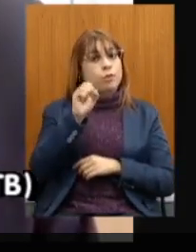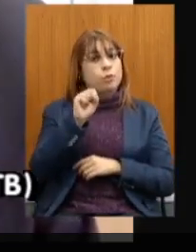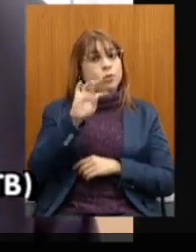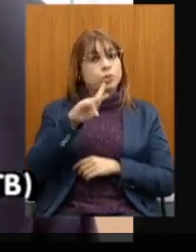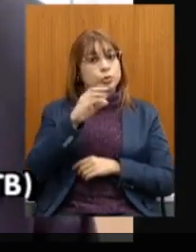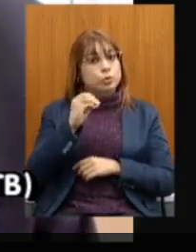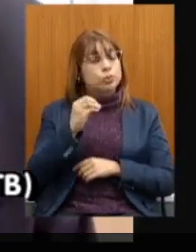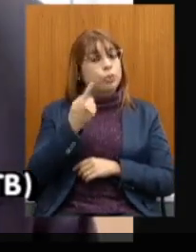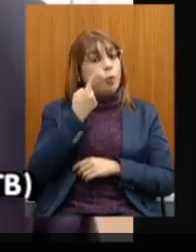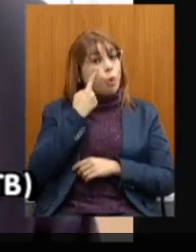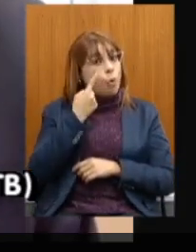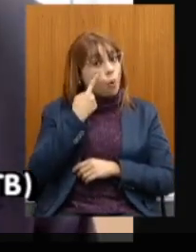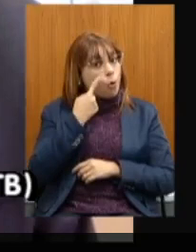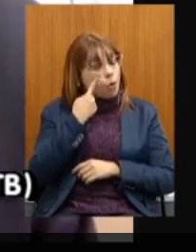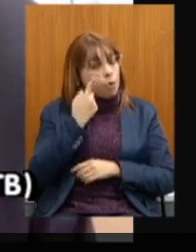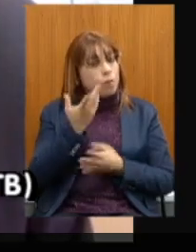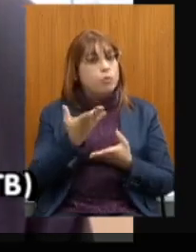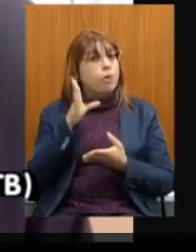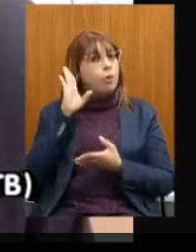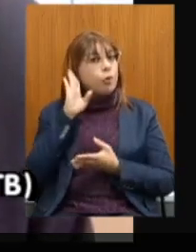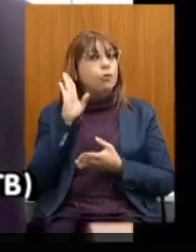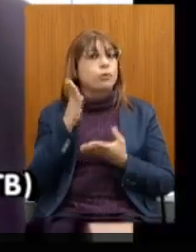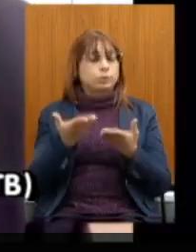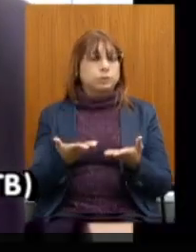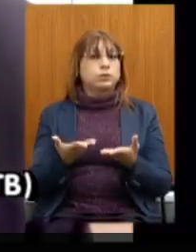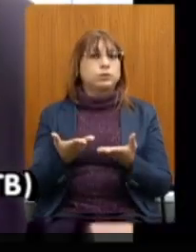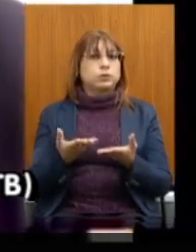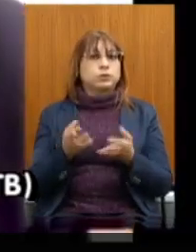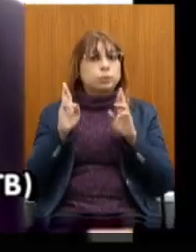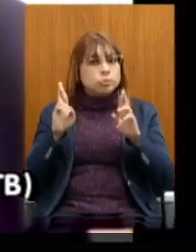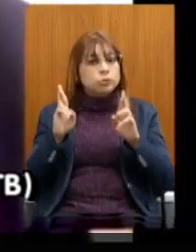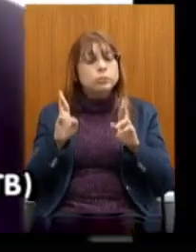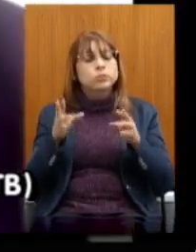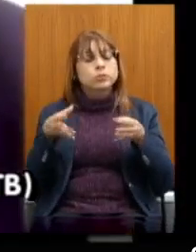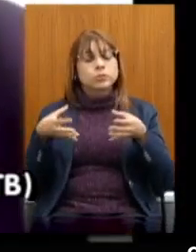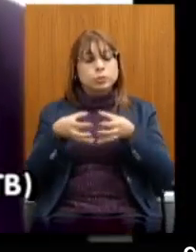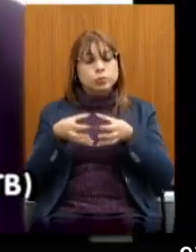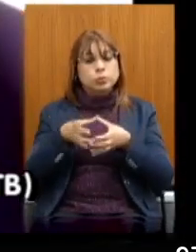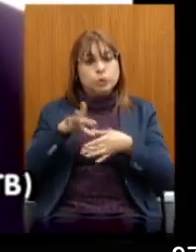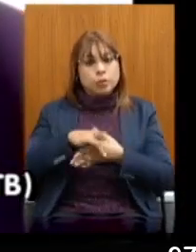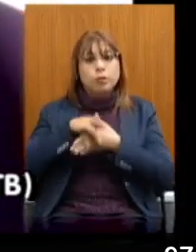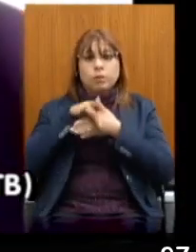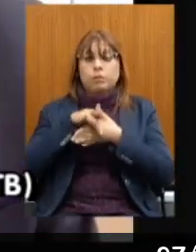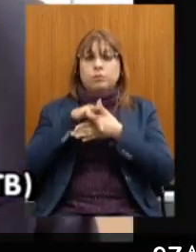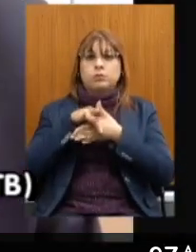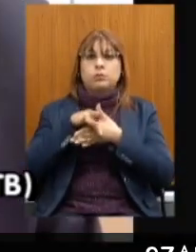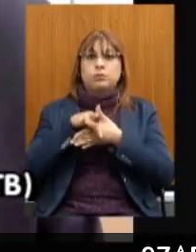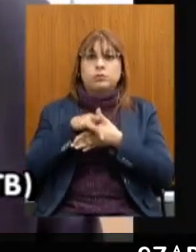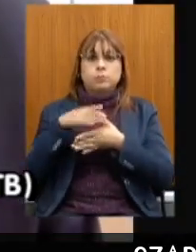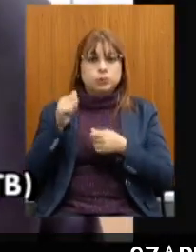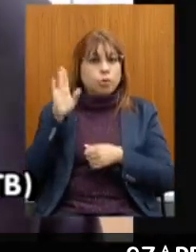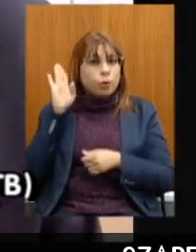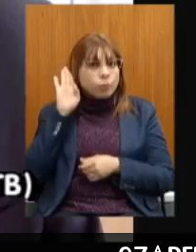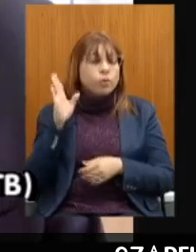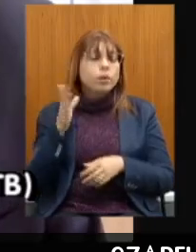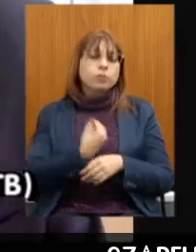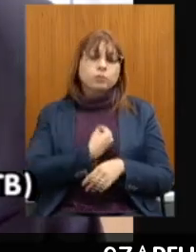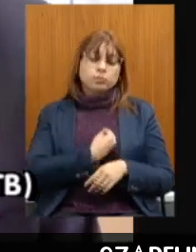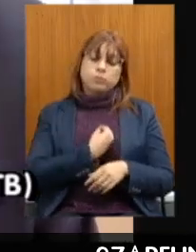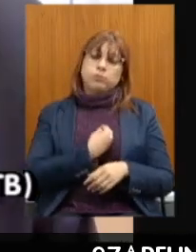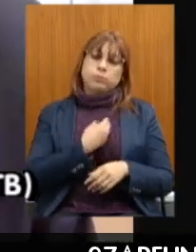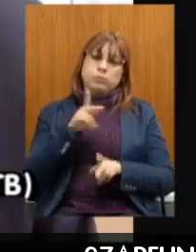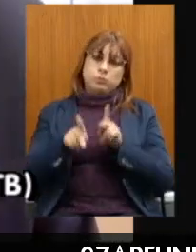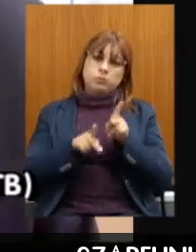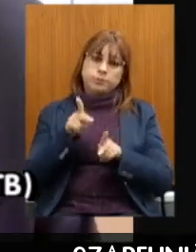ouça as vozes da rua. Ok. Espero que o Colégio de Líderes ouça as vozes da participação popular.